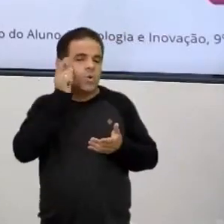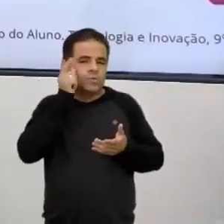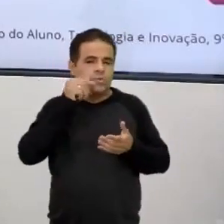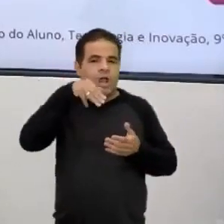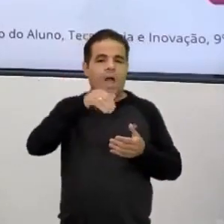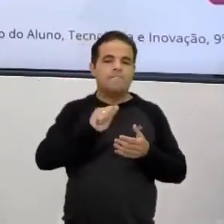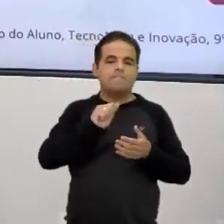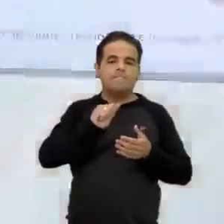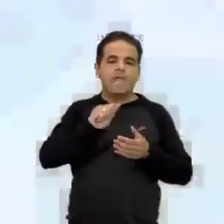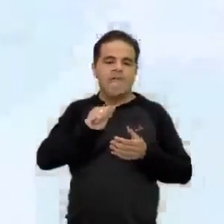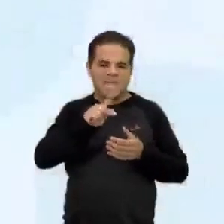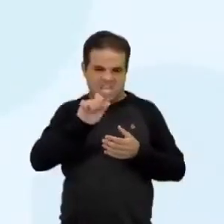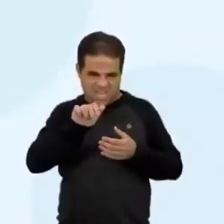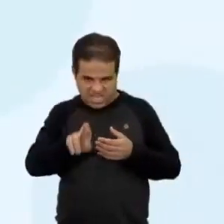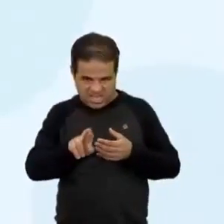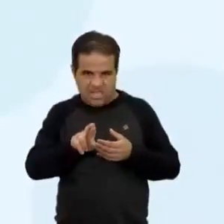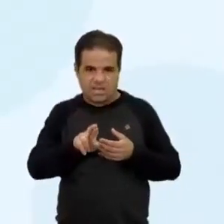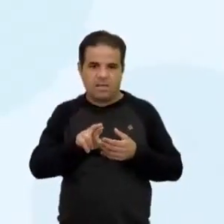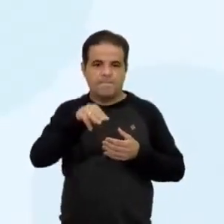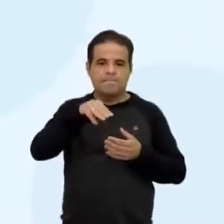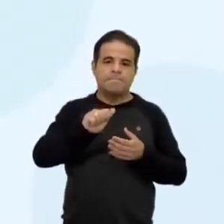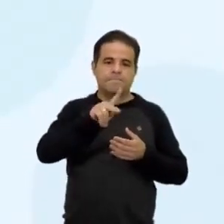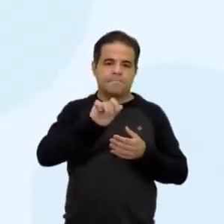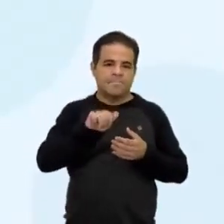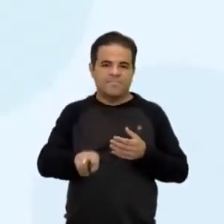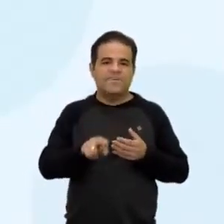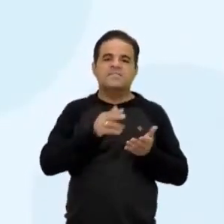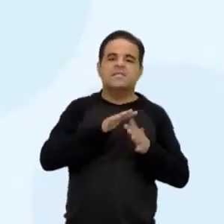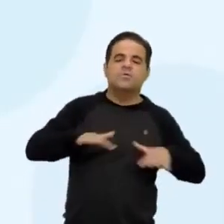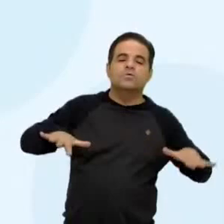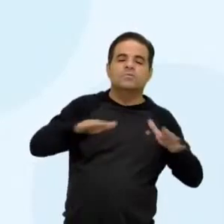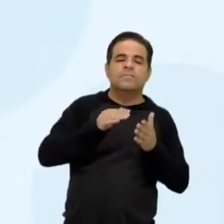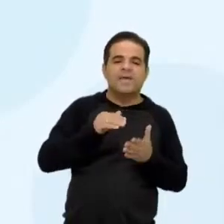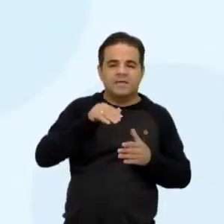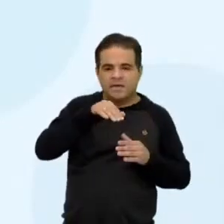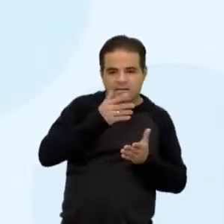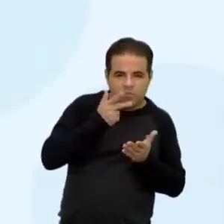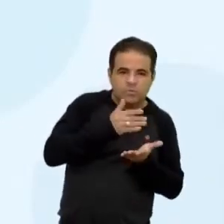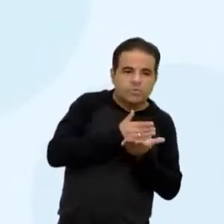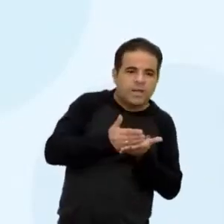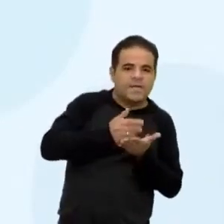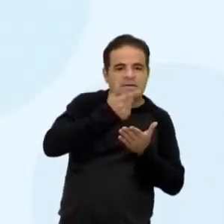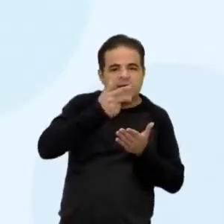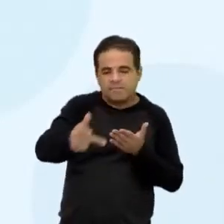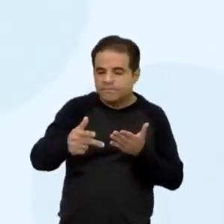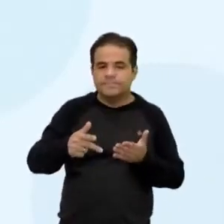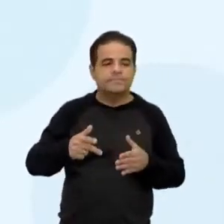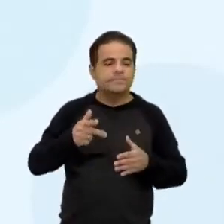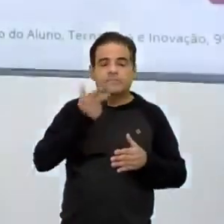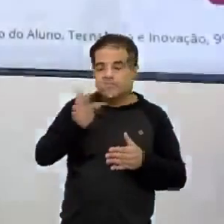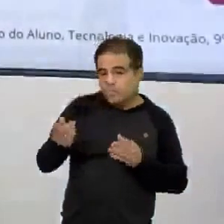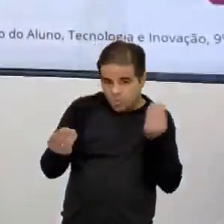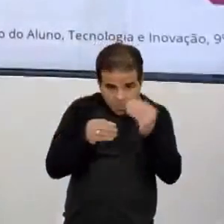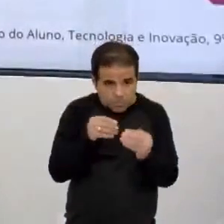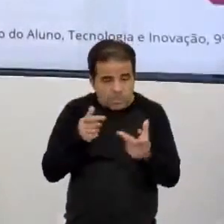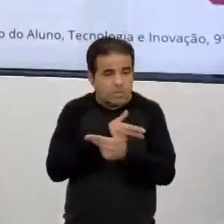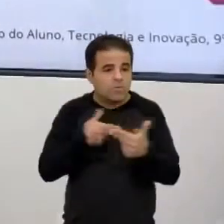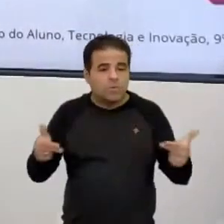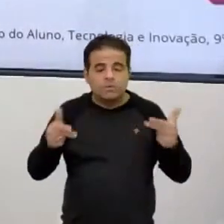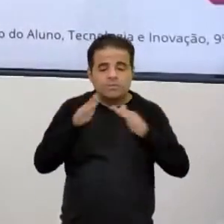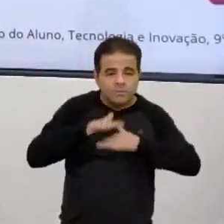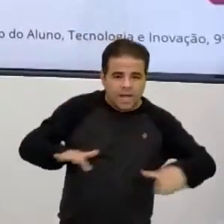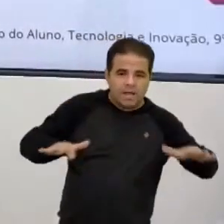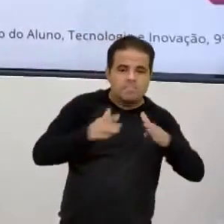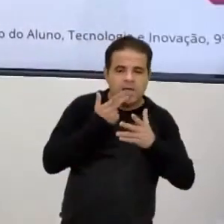habilidade pro começo da aula, porque a gente não sabe em que ponto isso vai terminar. né? Quando a gente vai montar coisa, a gente só sabe que